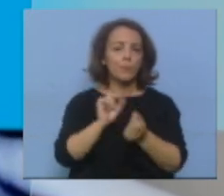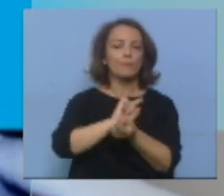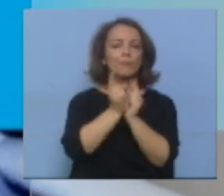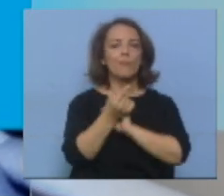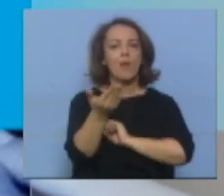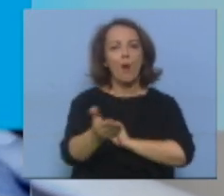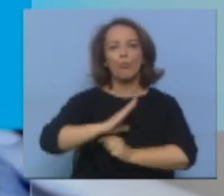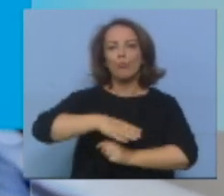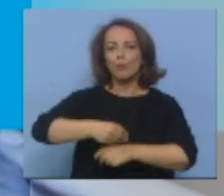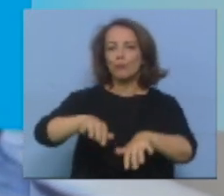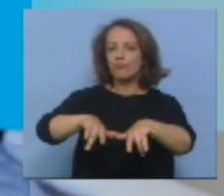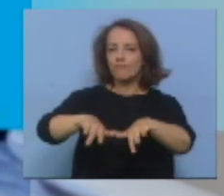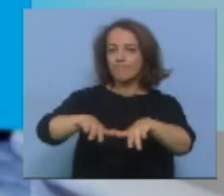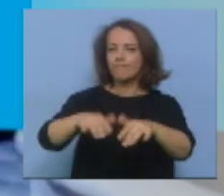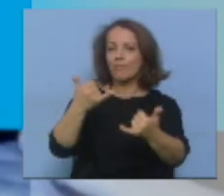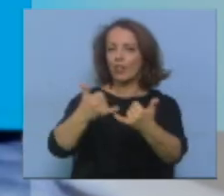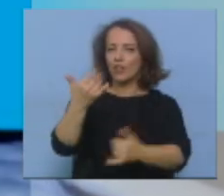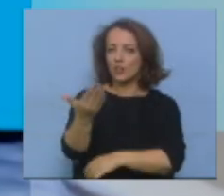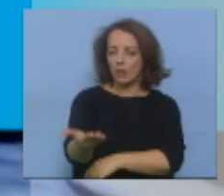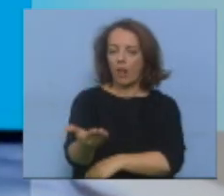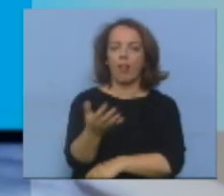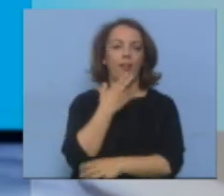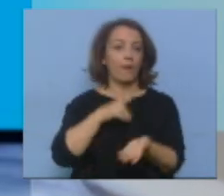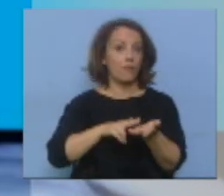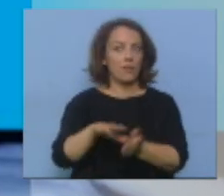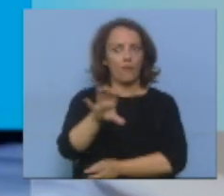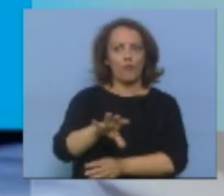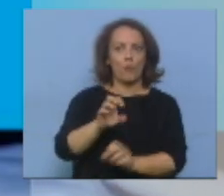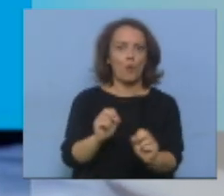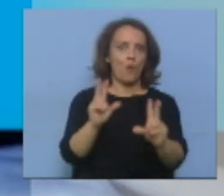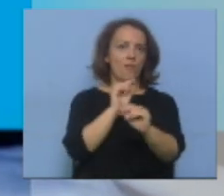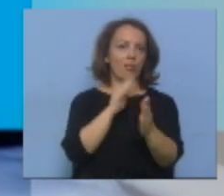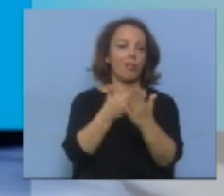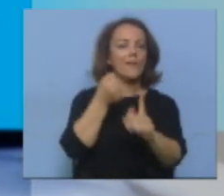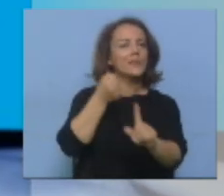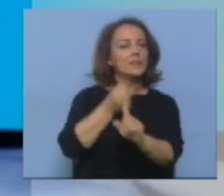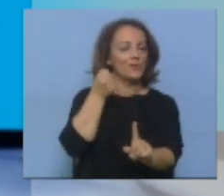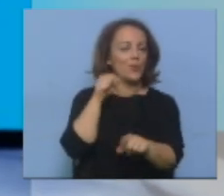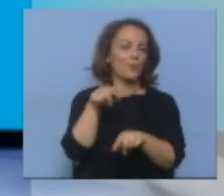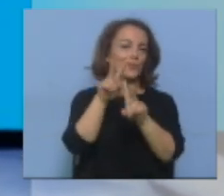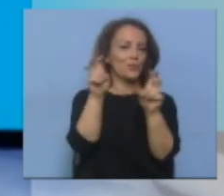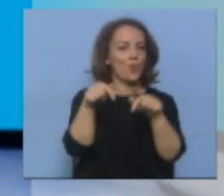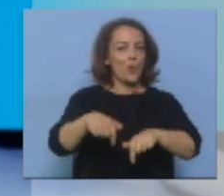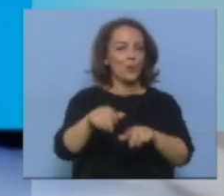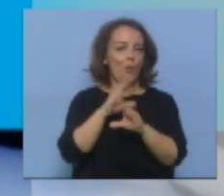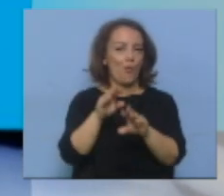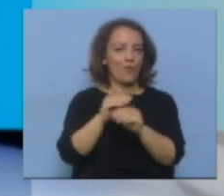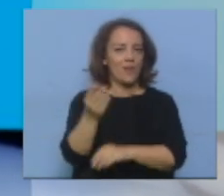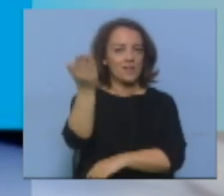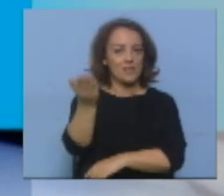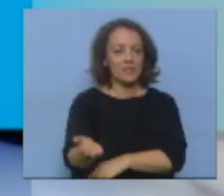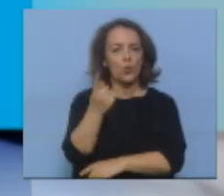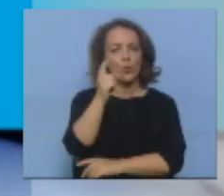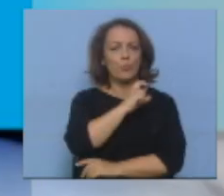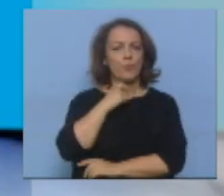digital. Claro que se trata de uma circunstância nova, a gerar desafios, e é sobre eles que queremos hoje conversar com um